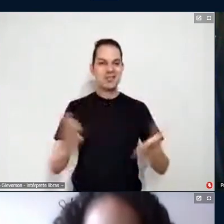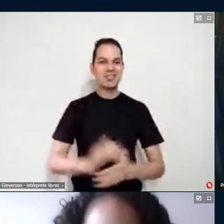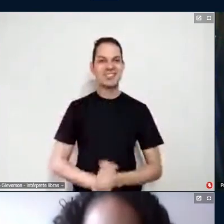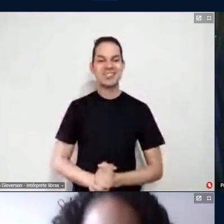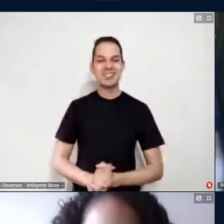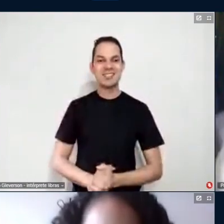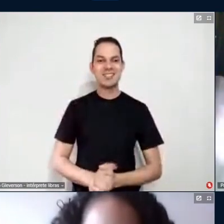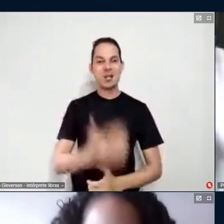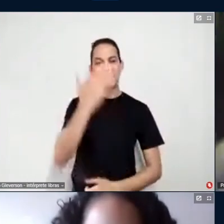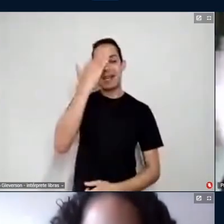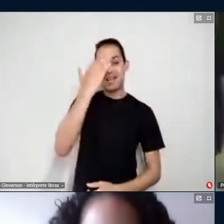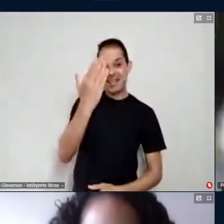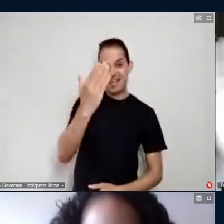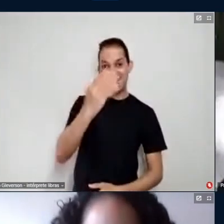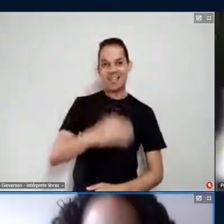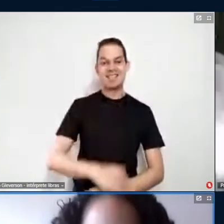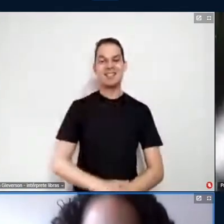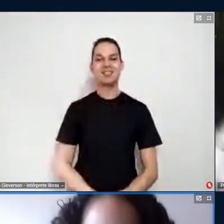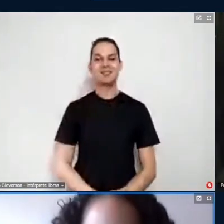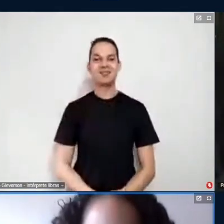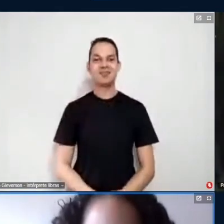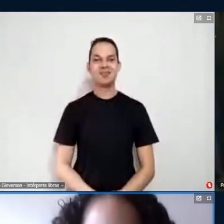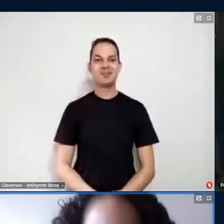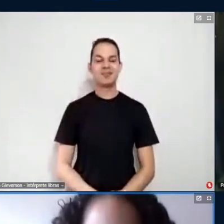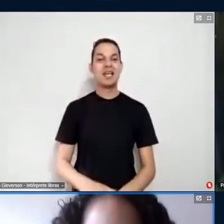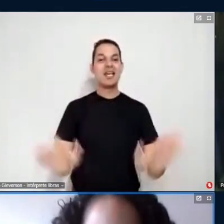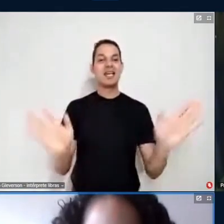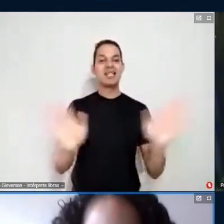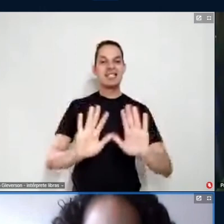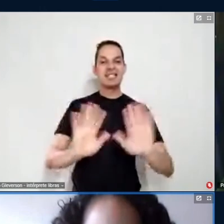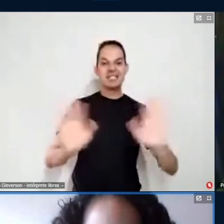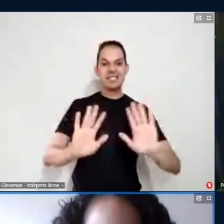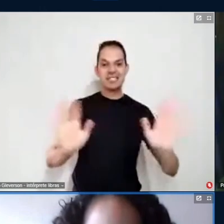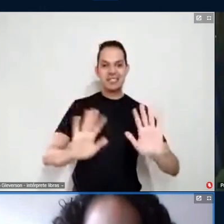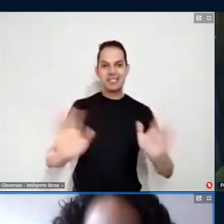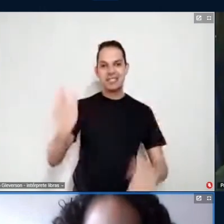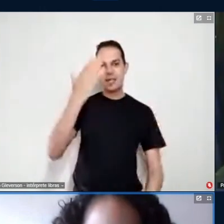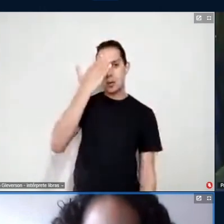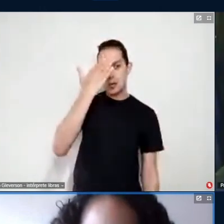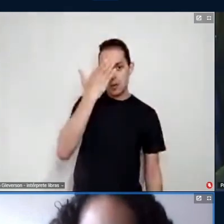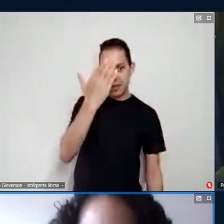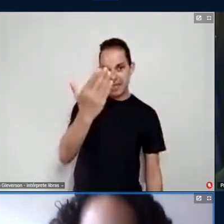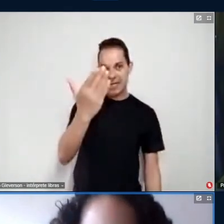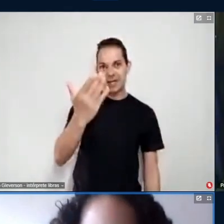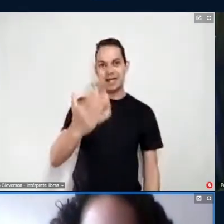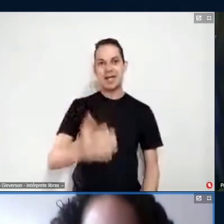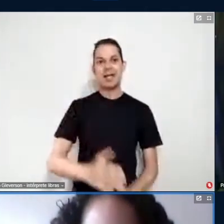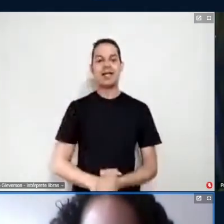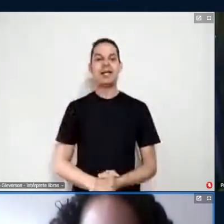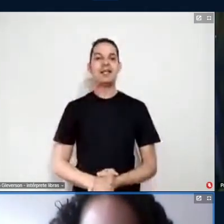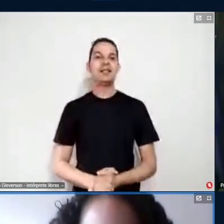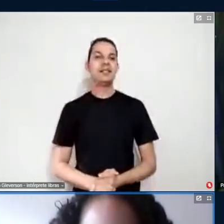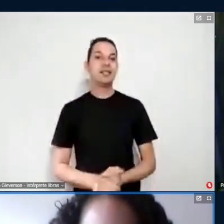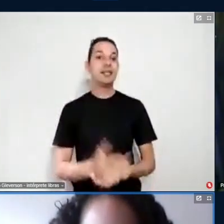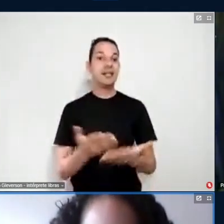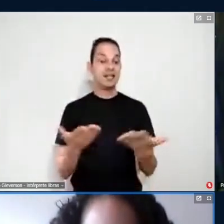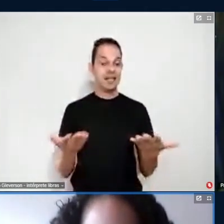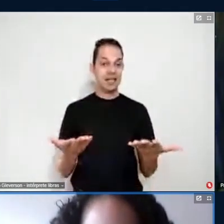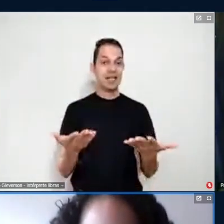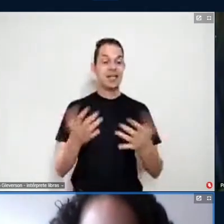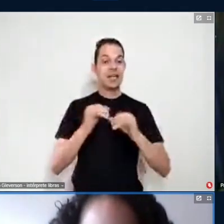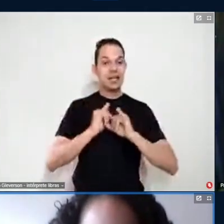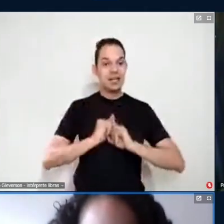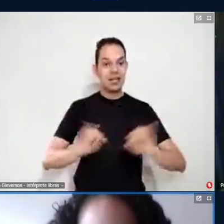Obrigada. Tchau, pessoal. Muito obrigada também. Se me permitem registrar uma